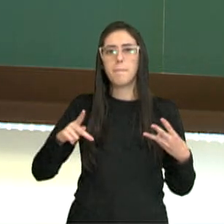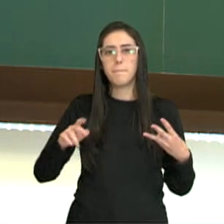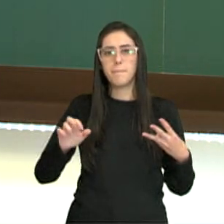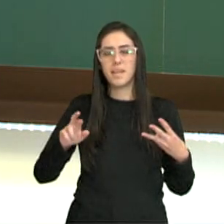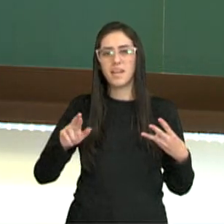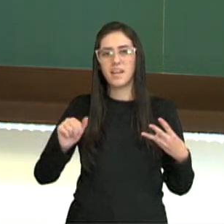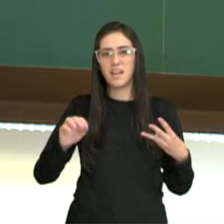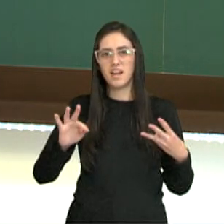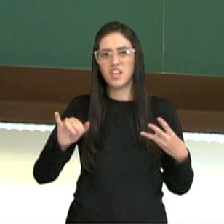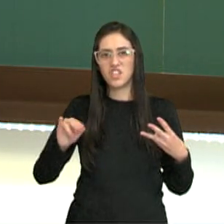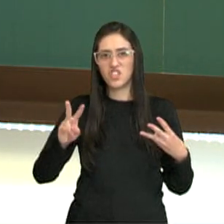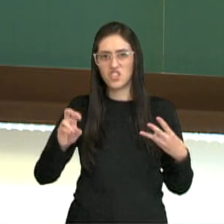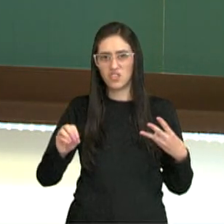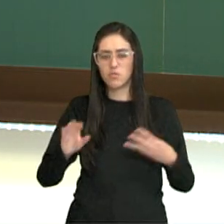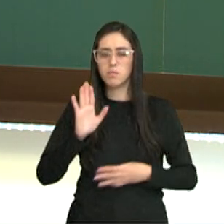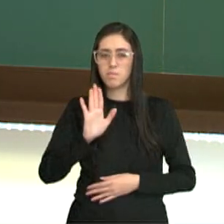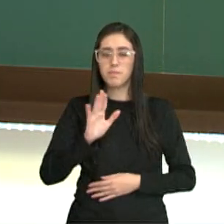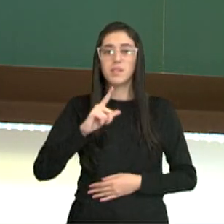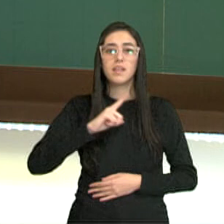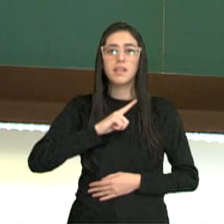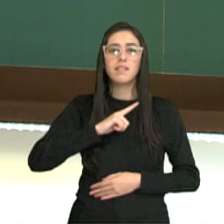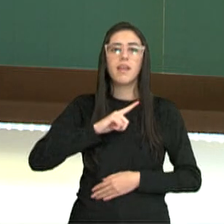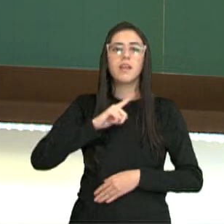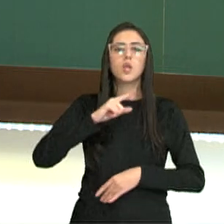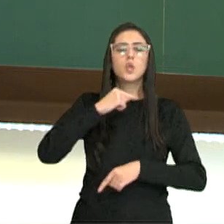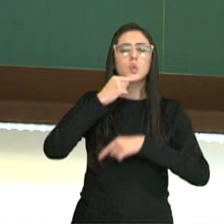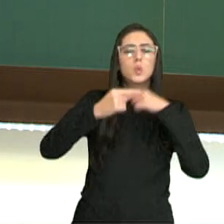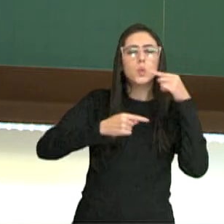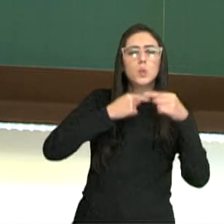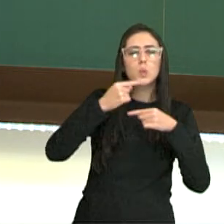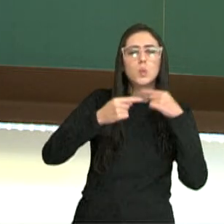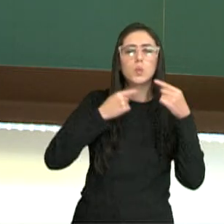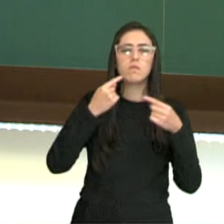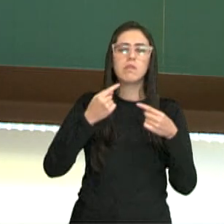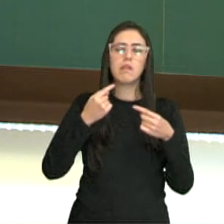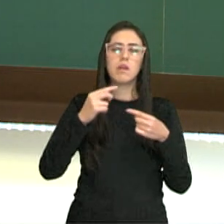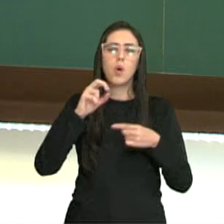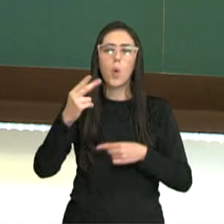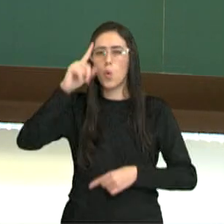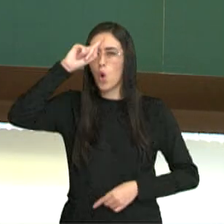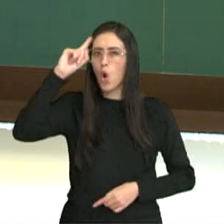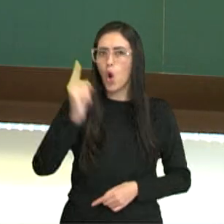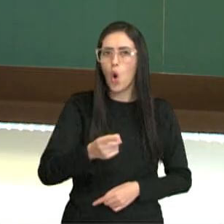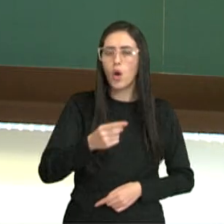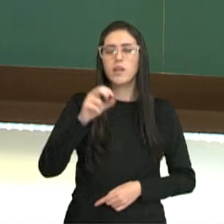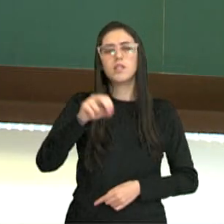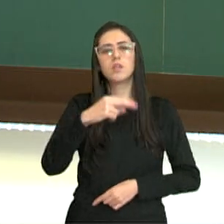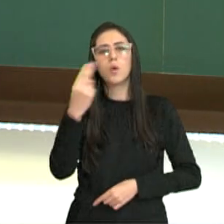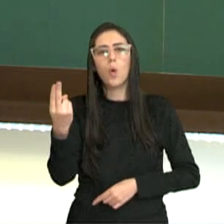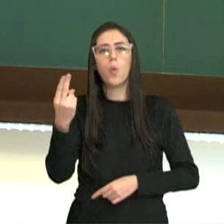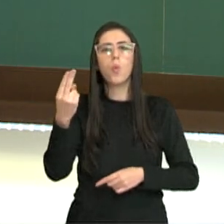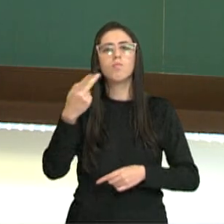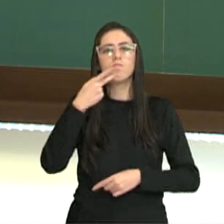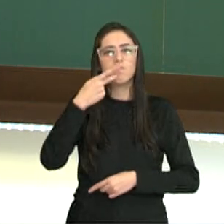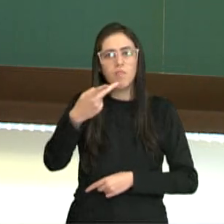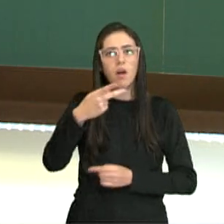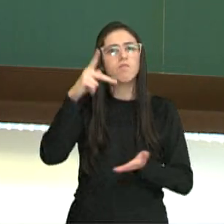certo. Subjuntivo de dúvida e imperativo de ordem, né? Então vamos